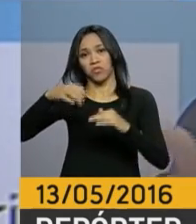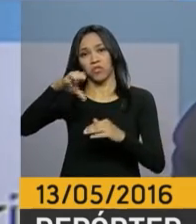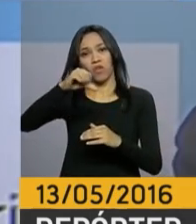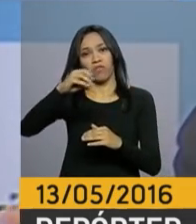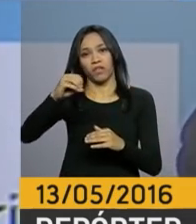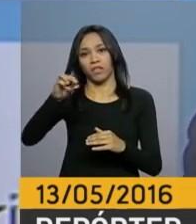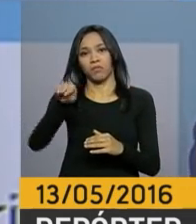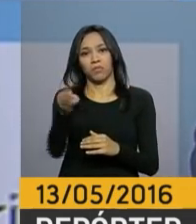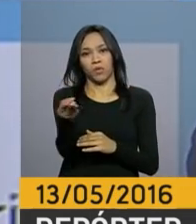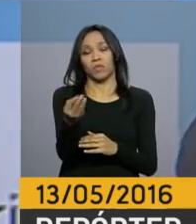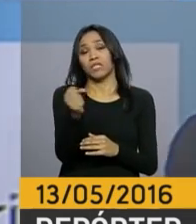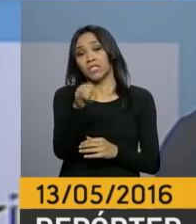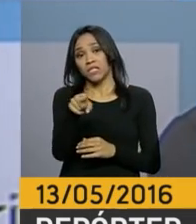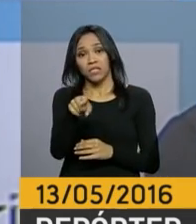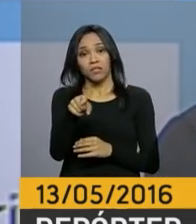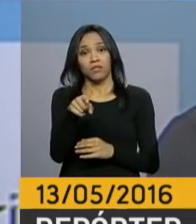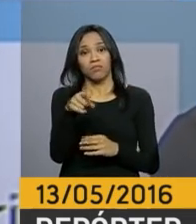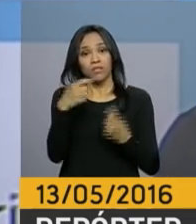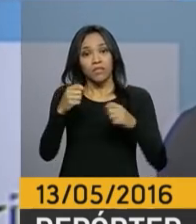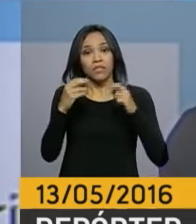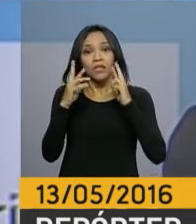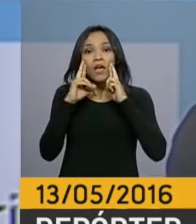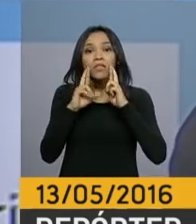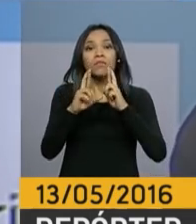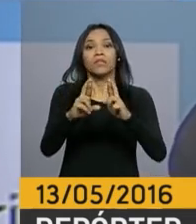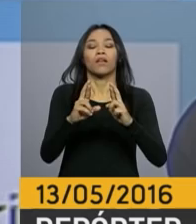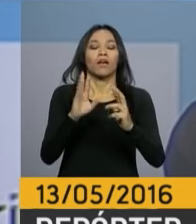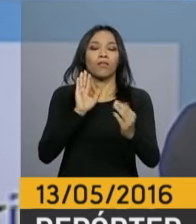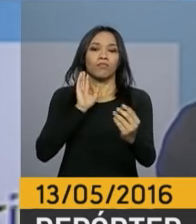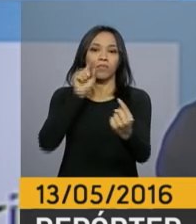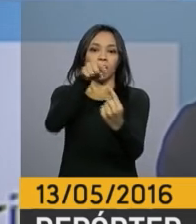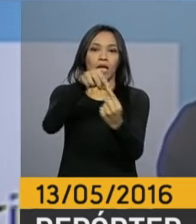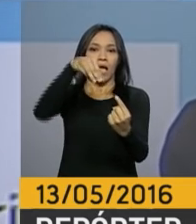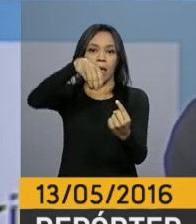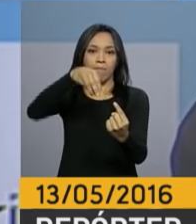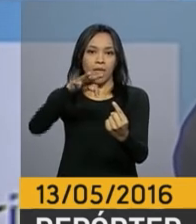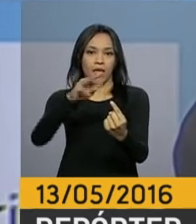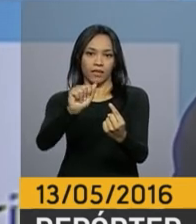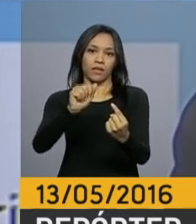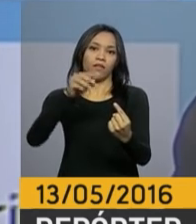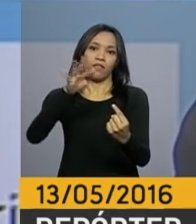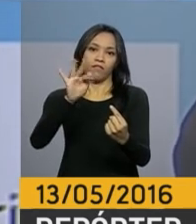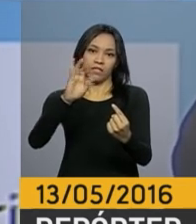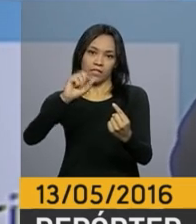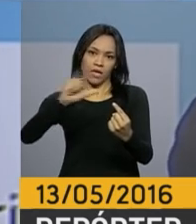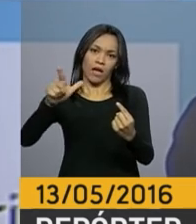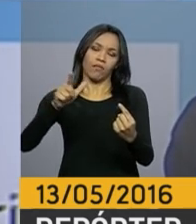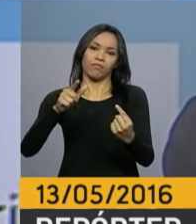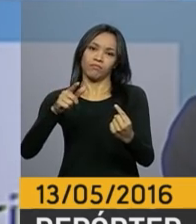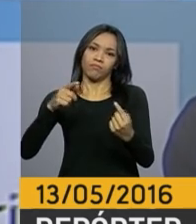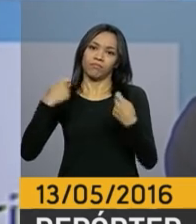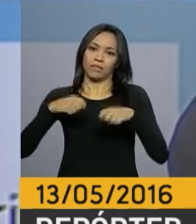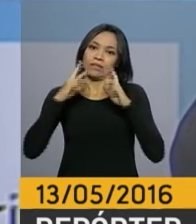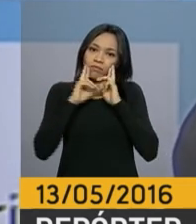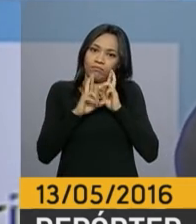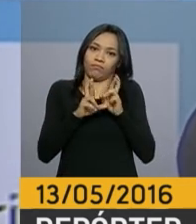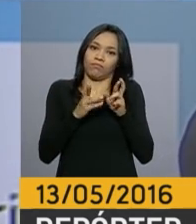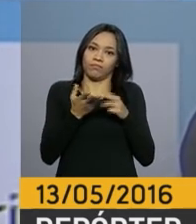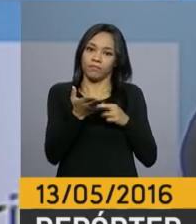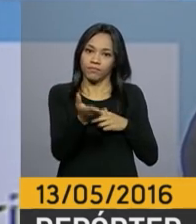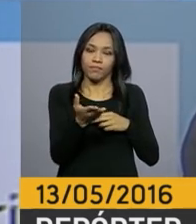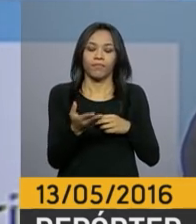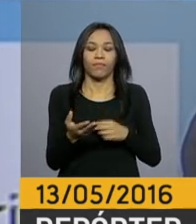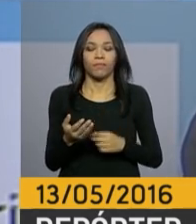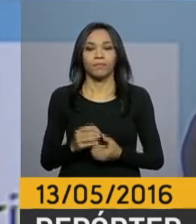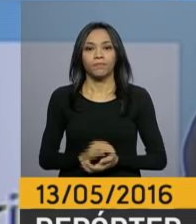Meta fiscal nós não poderemos cumprir os compromissos assumidos é uma questão de bom senso me parece que não eh